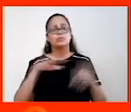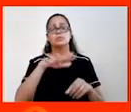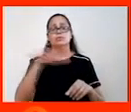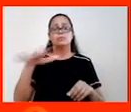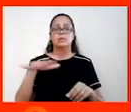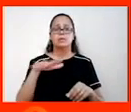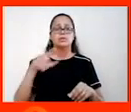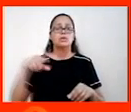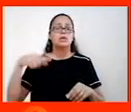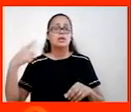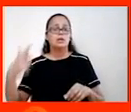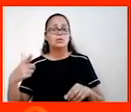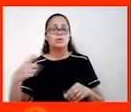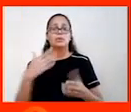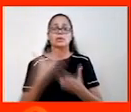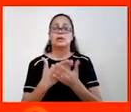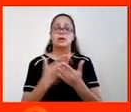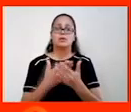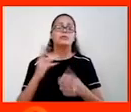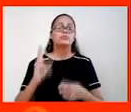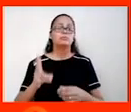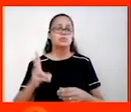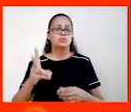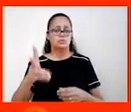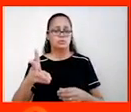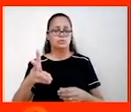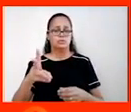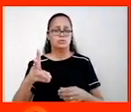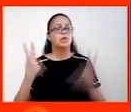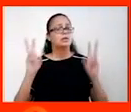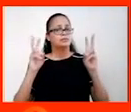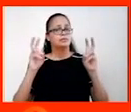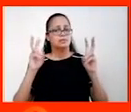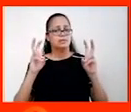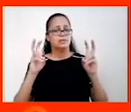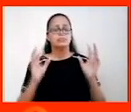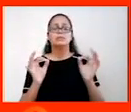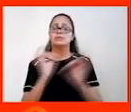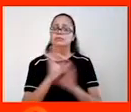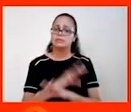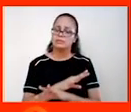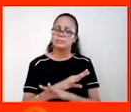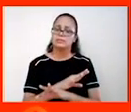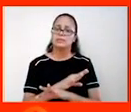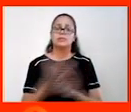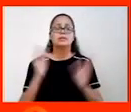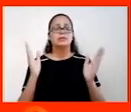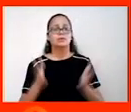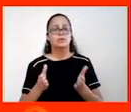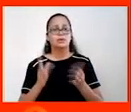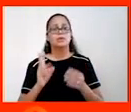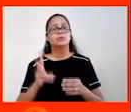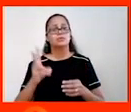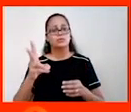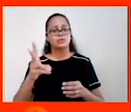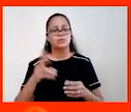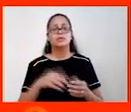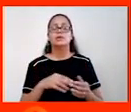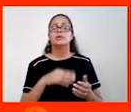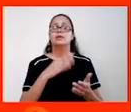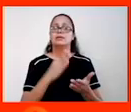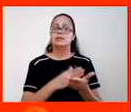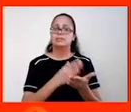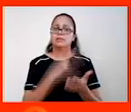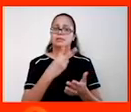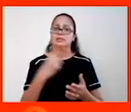Na próxima aula nós vamos continuar esse assunto, né, das fontes renováveis. A gente termina por aqui nesse slide. A gente continua na próxima aula então a partir da